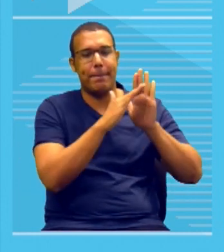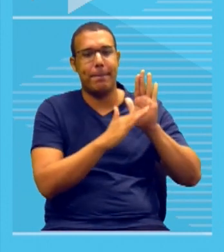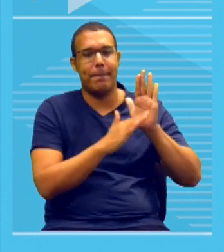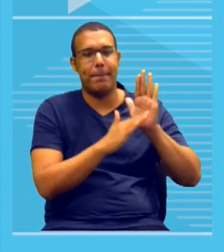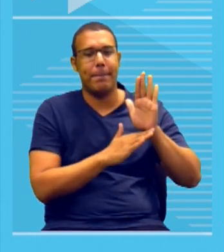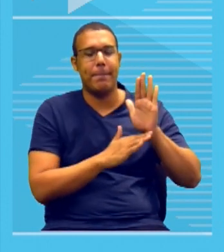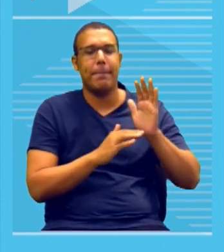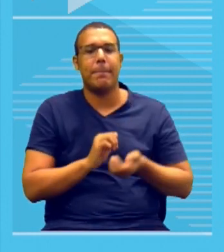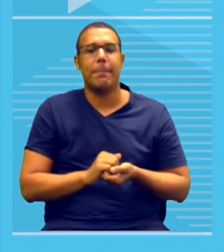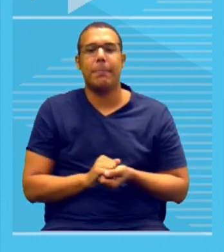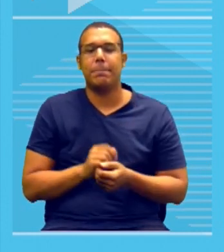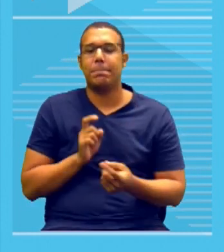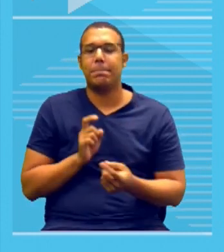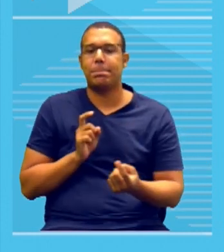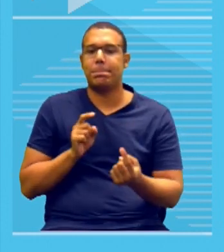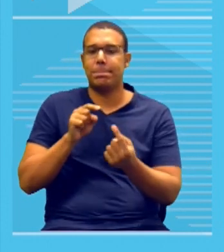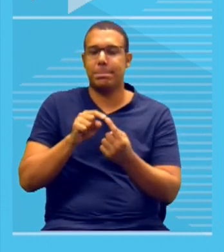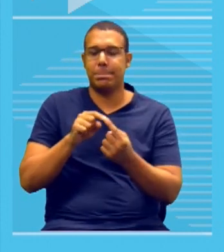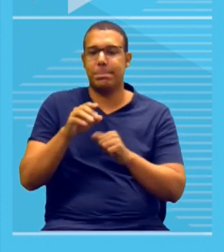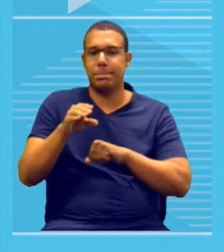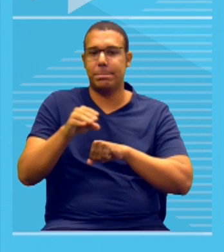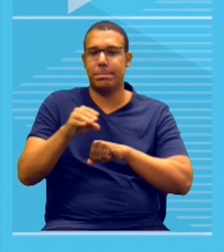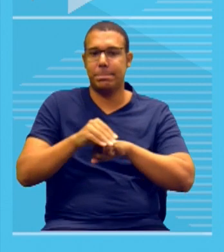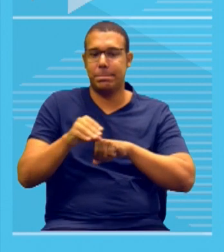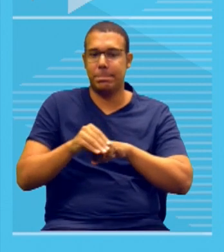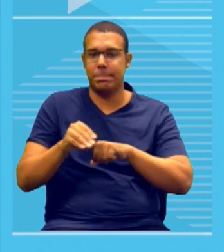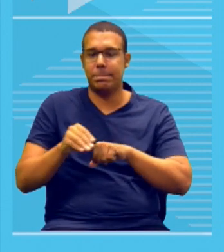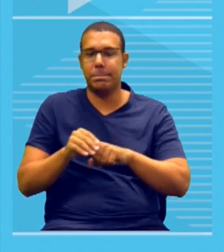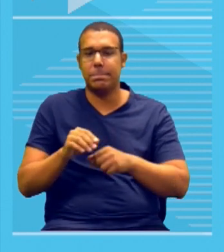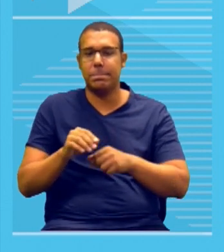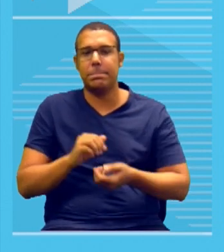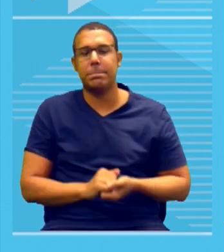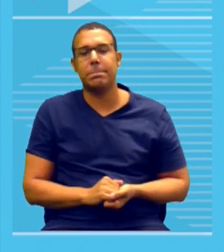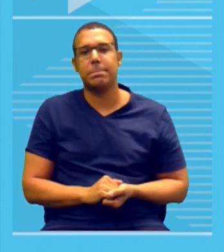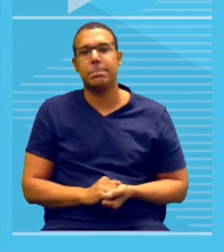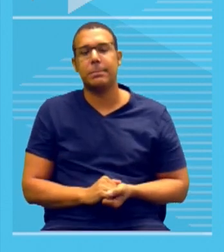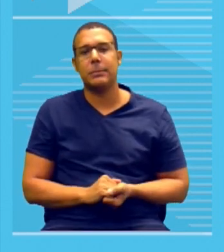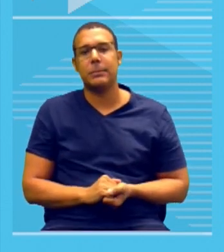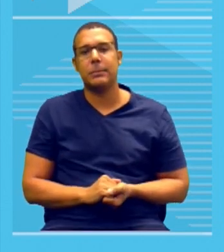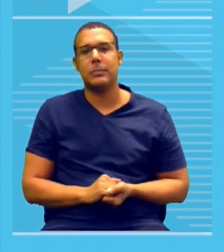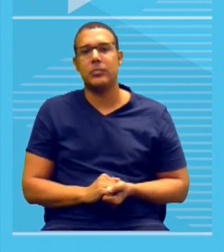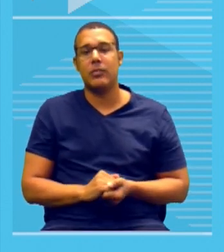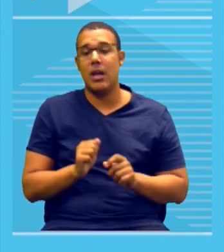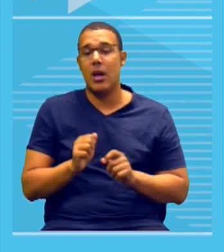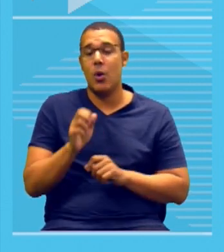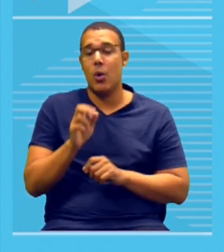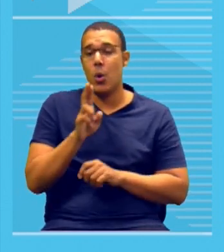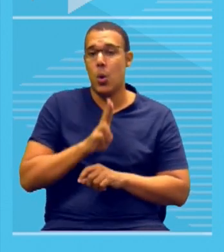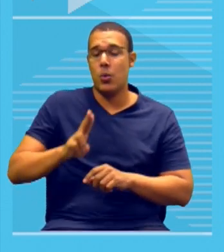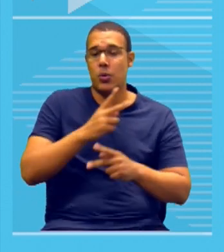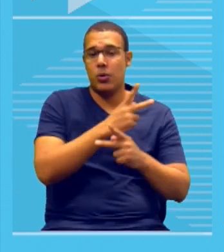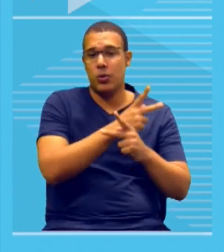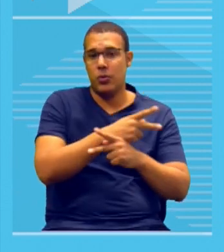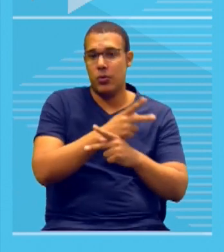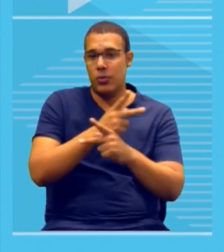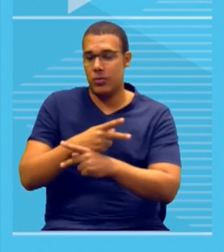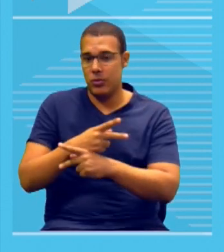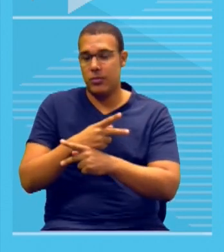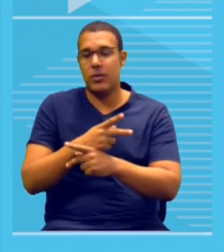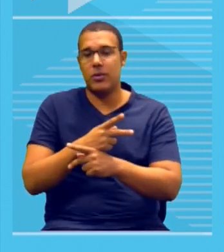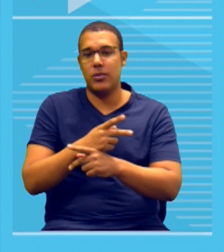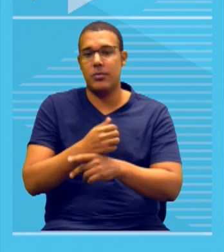o objeto do conhecimento é colocação pronominal parte